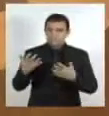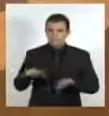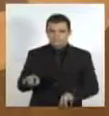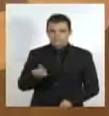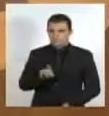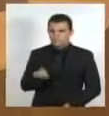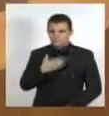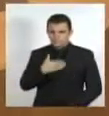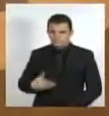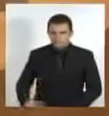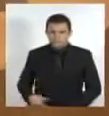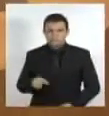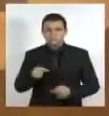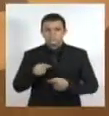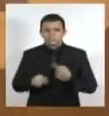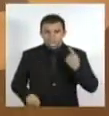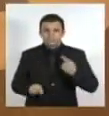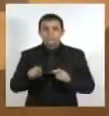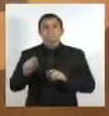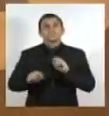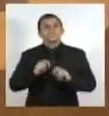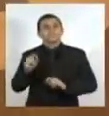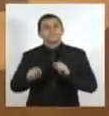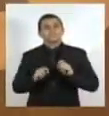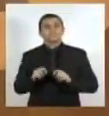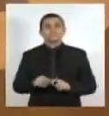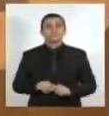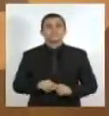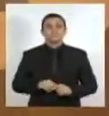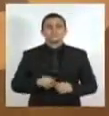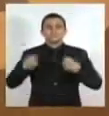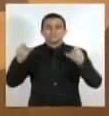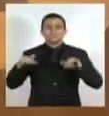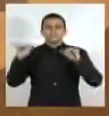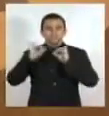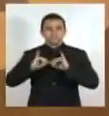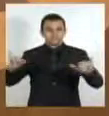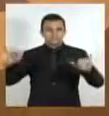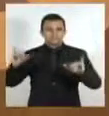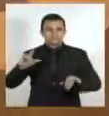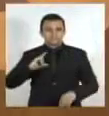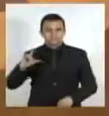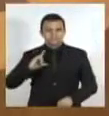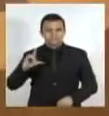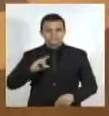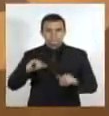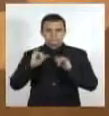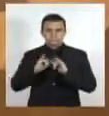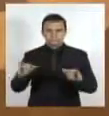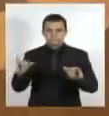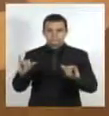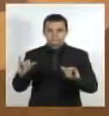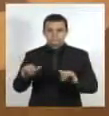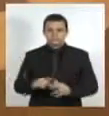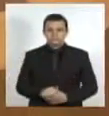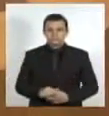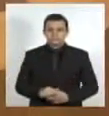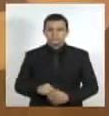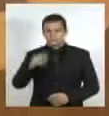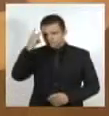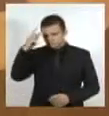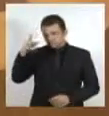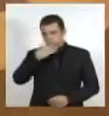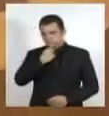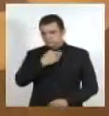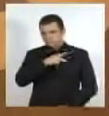desincompatibilização, com o seguinte comunicado enviado ao